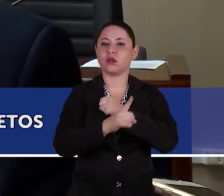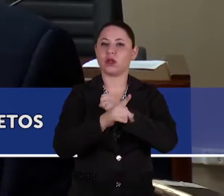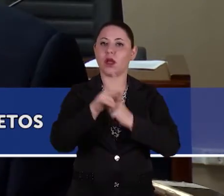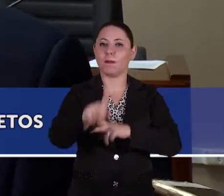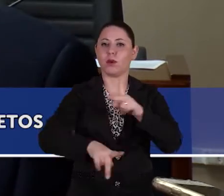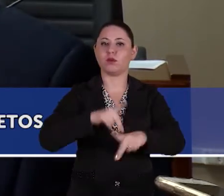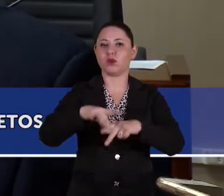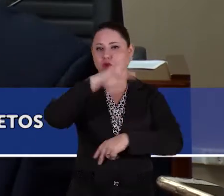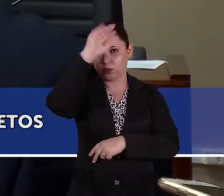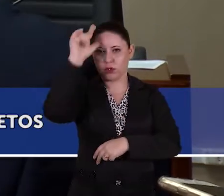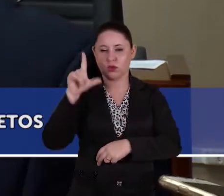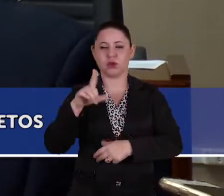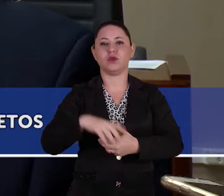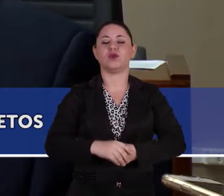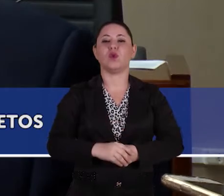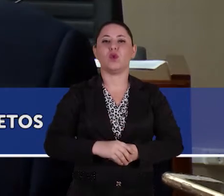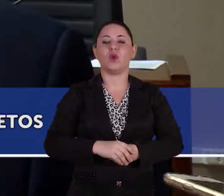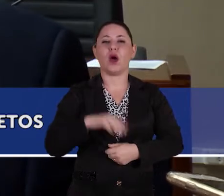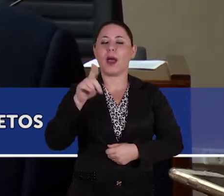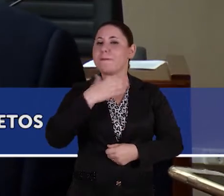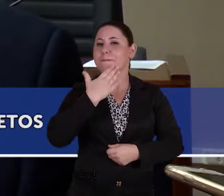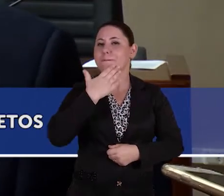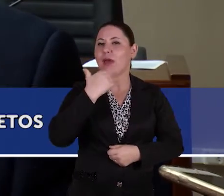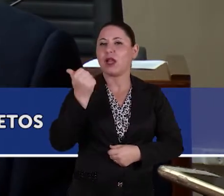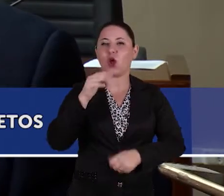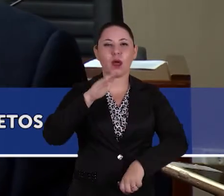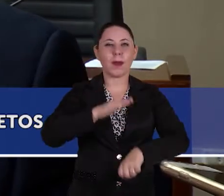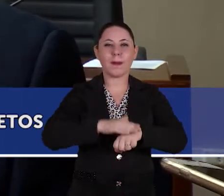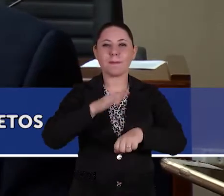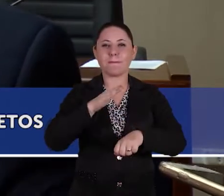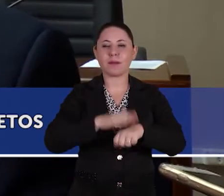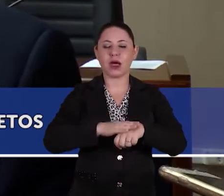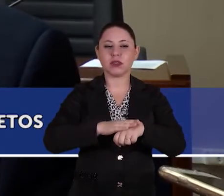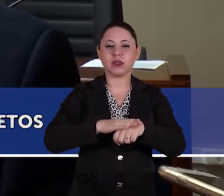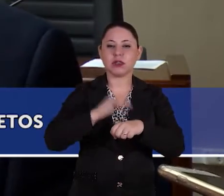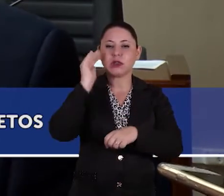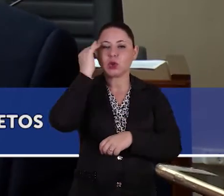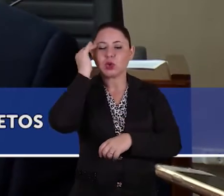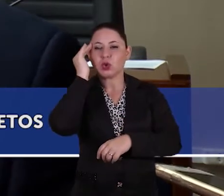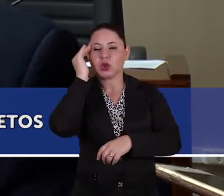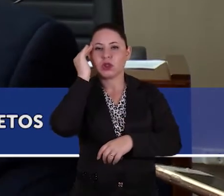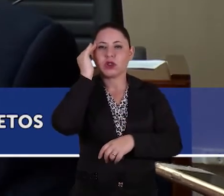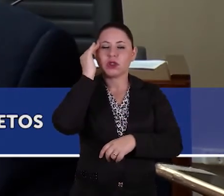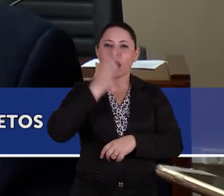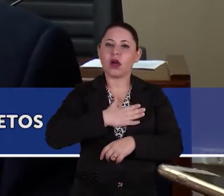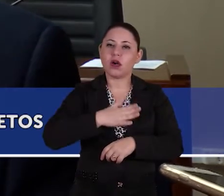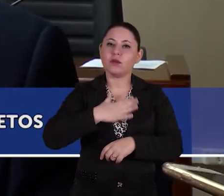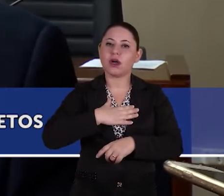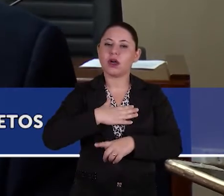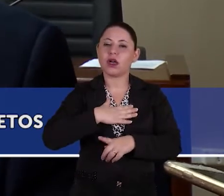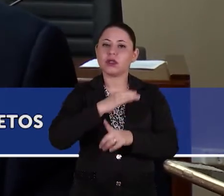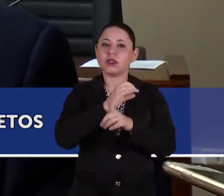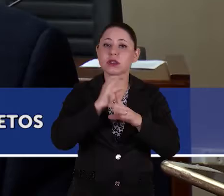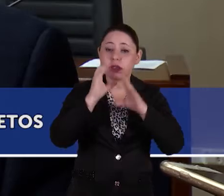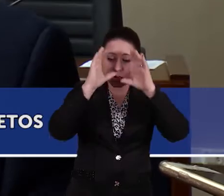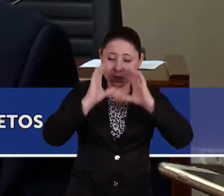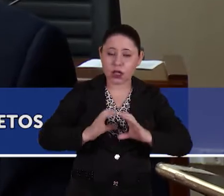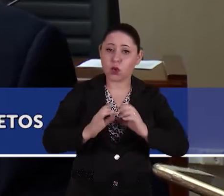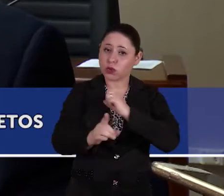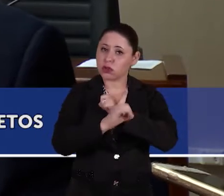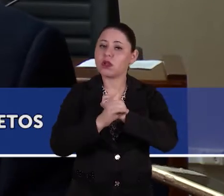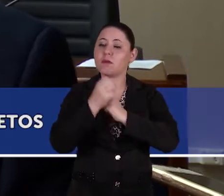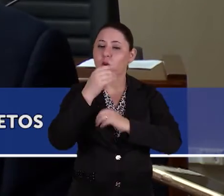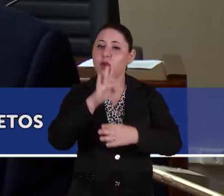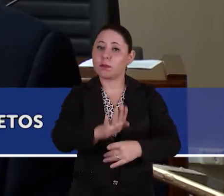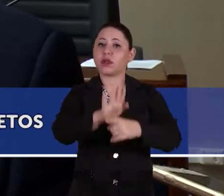atender a população do Mato Grosso do Sul de uma maneira melhor e bem mais compreensível, para dar resultado lá na ponta, para que o cidadão seja bem atendido e